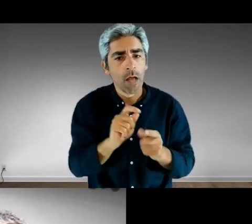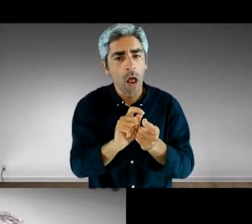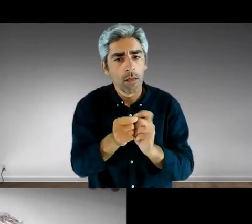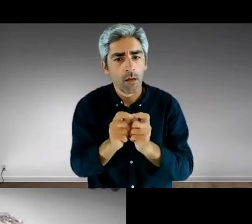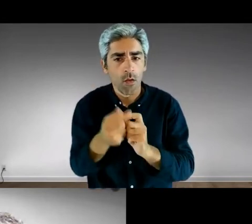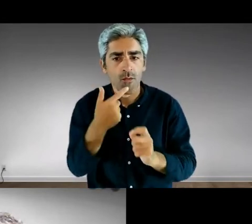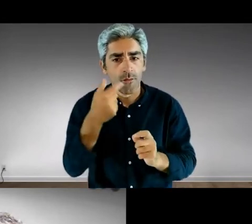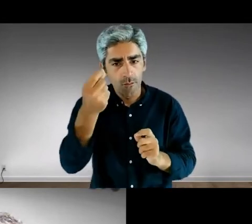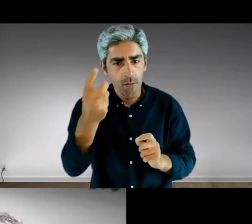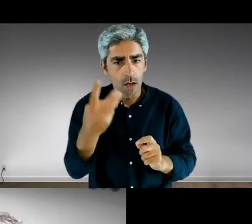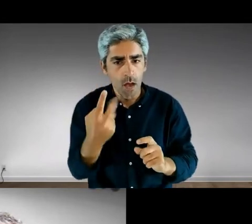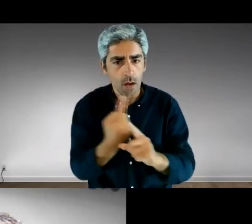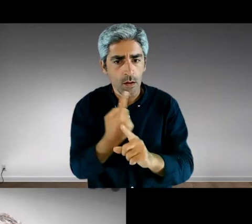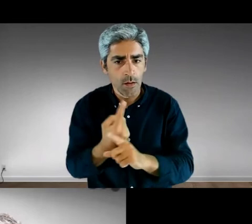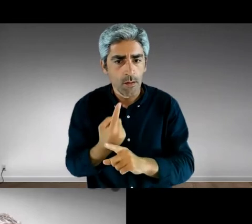de